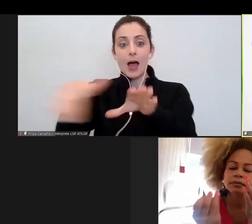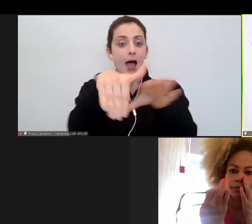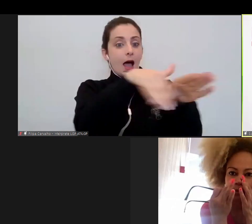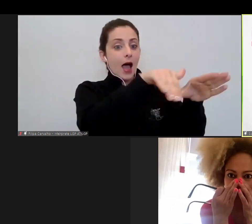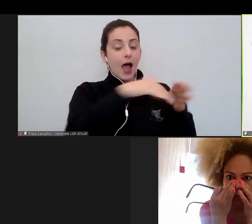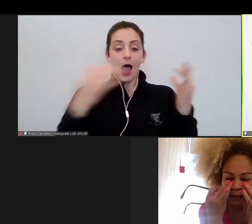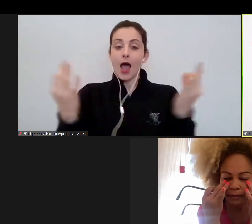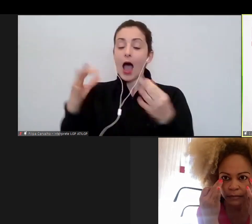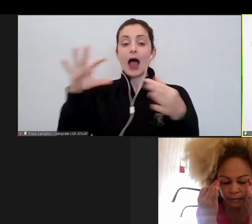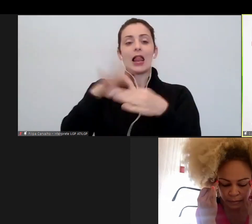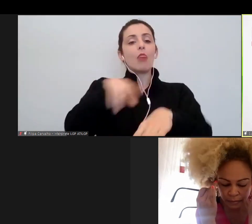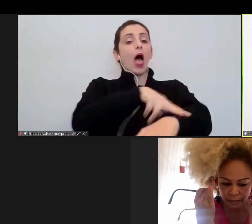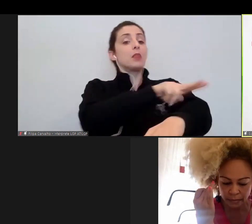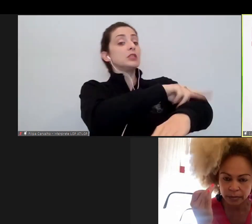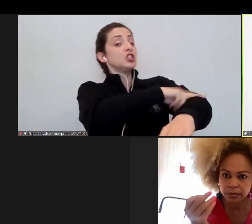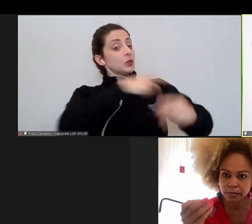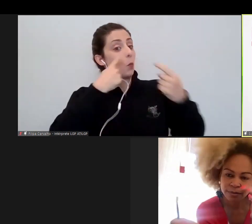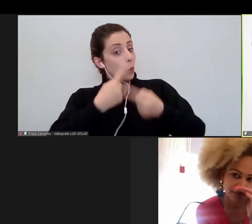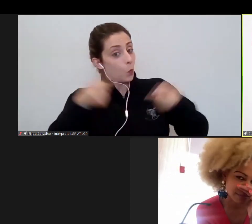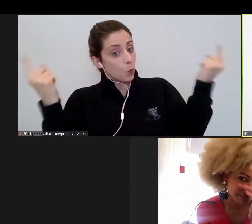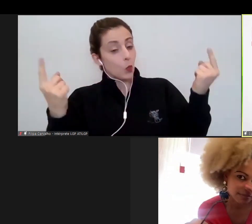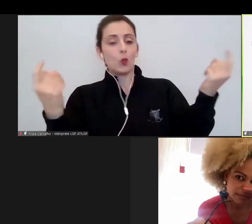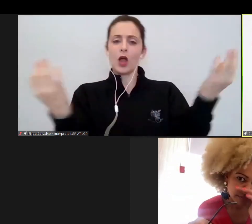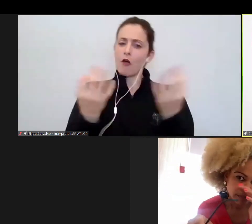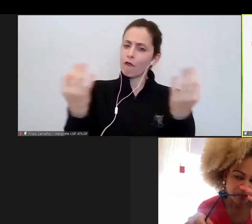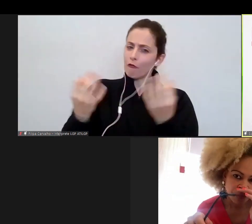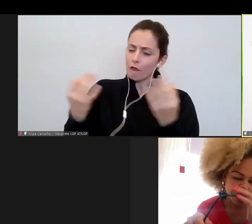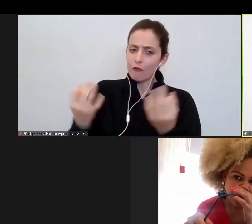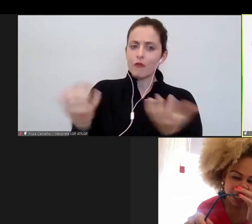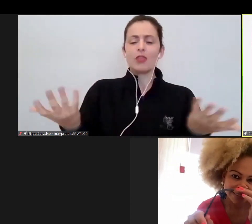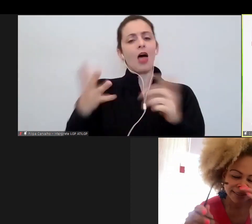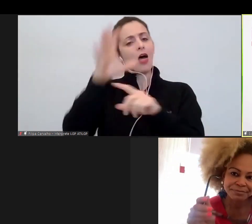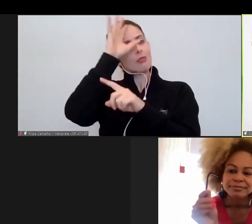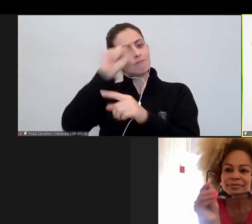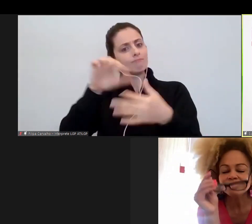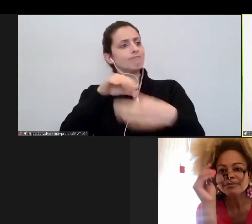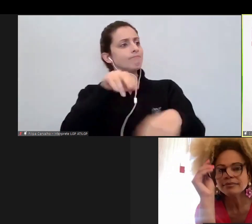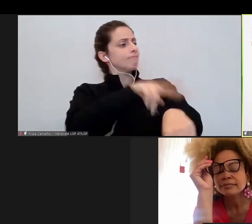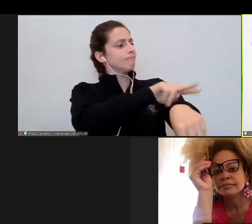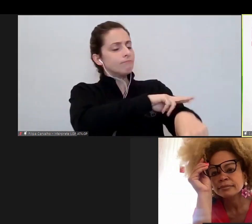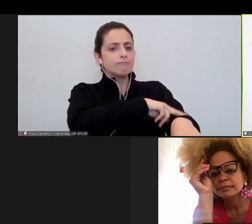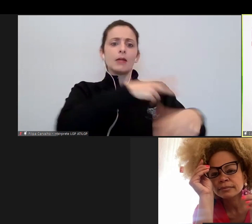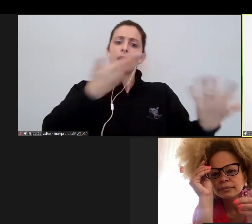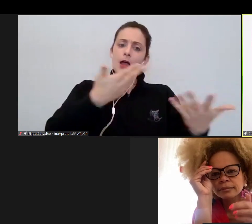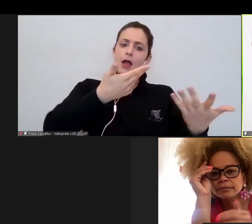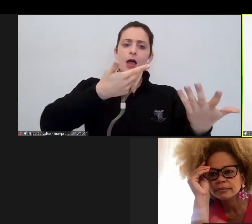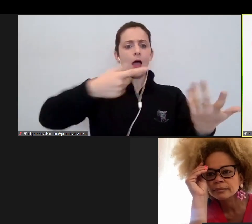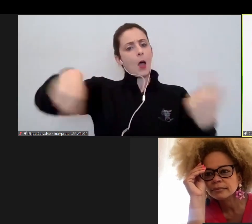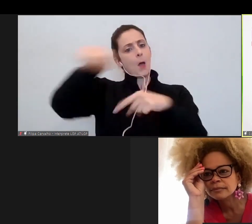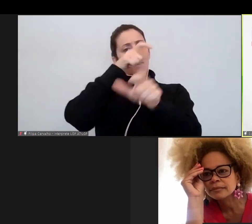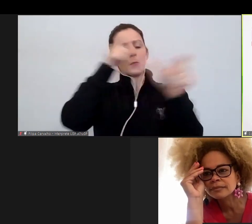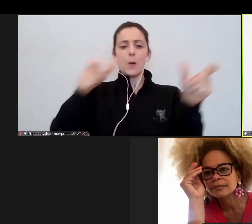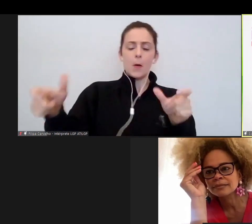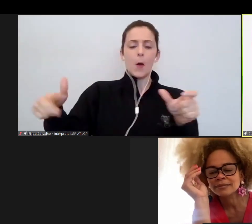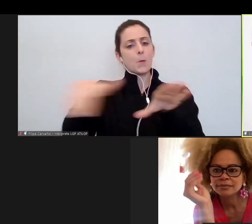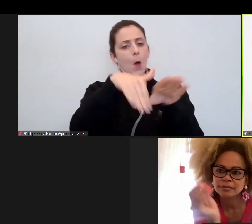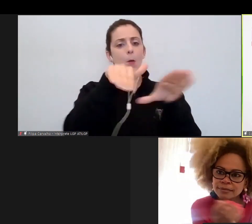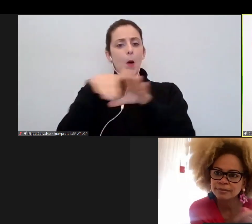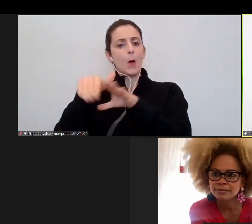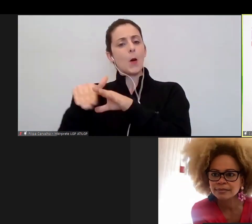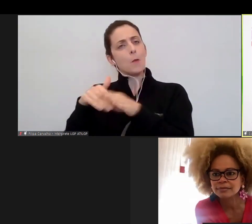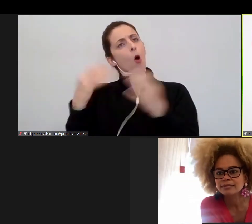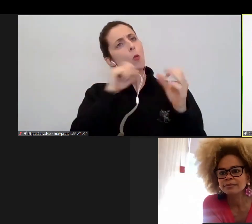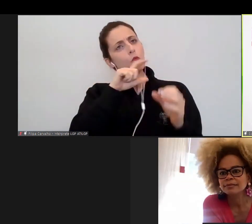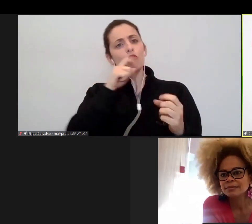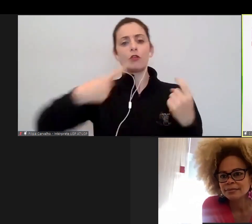da administração pública. Este, mais do que um momento para nós aprendermos, se calhar vamos aprender algumas coisas durante